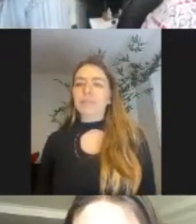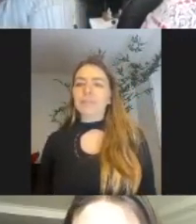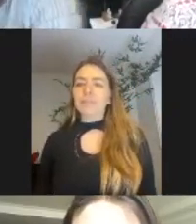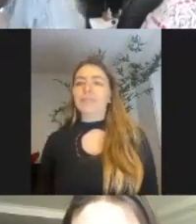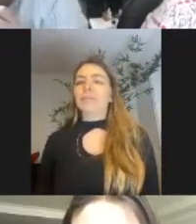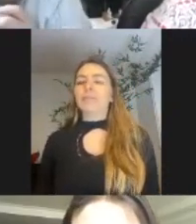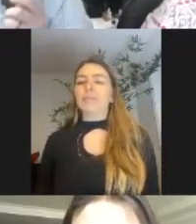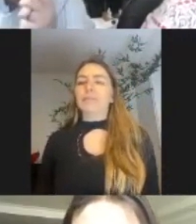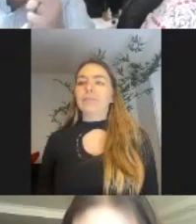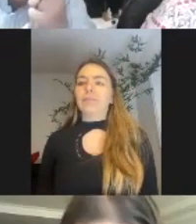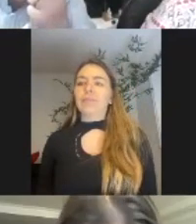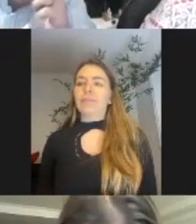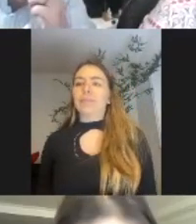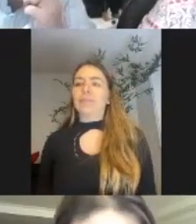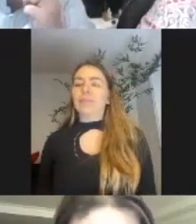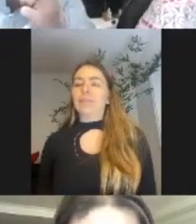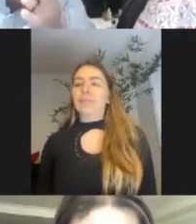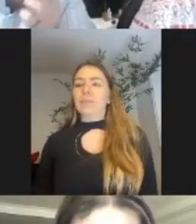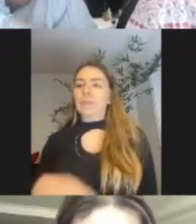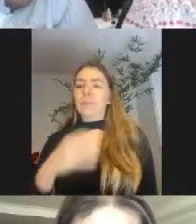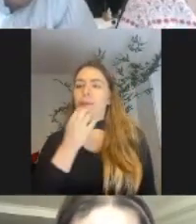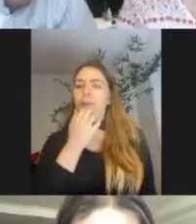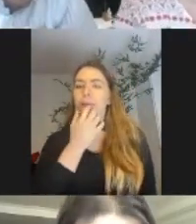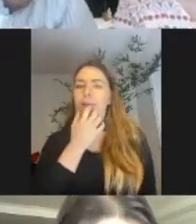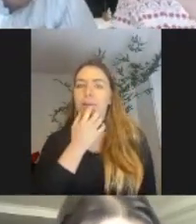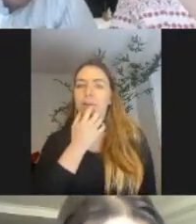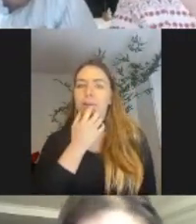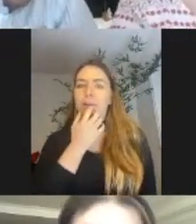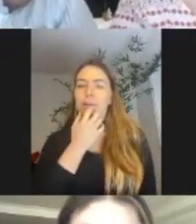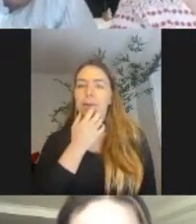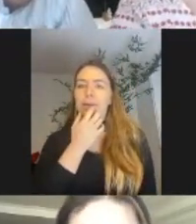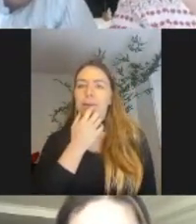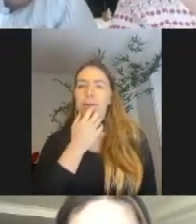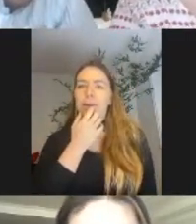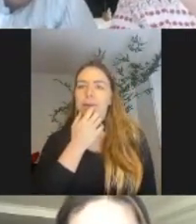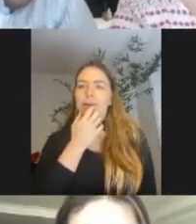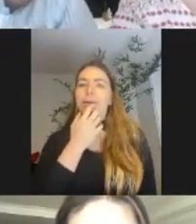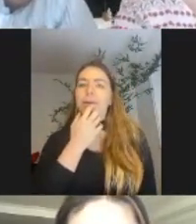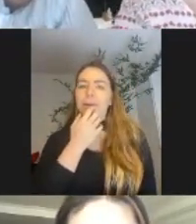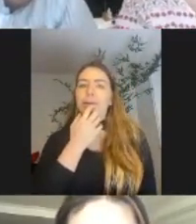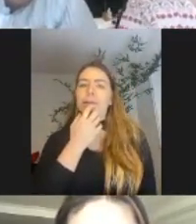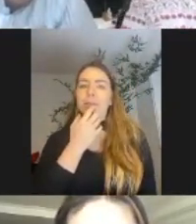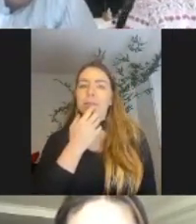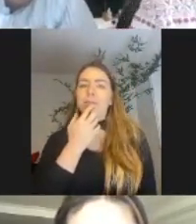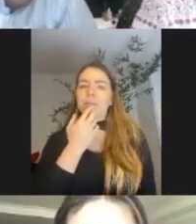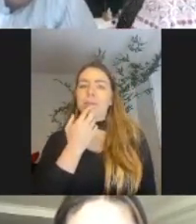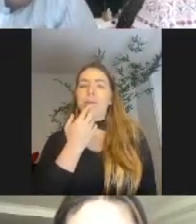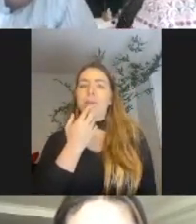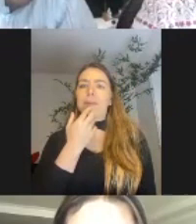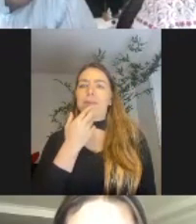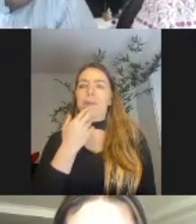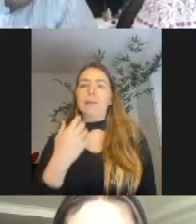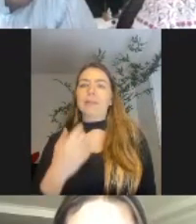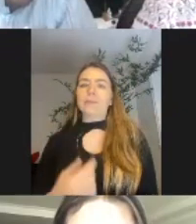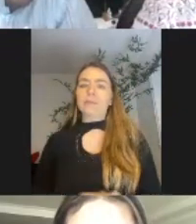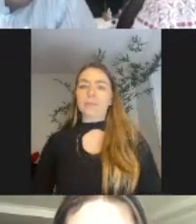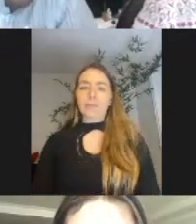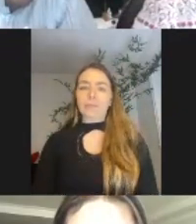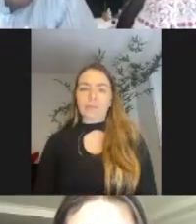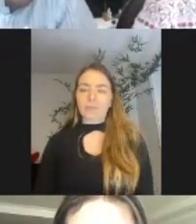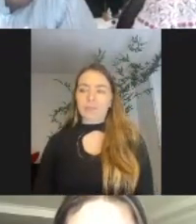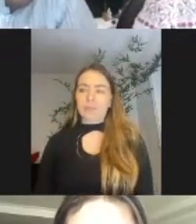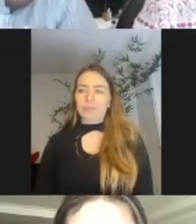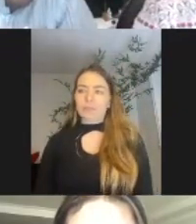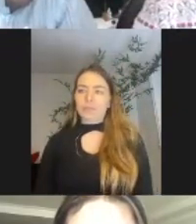Depois até a gente pode mandar esse PowerPoint para o pessoal, né? Eu vou anexar, a